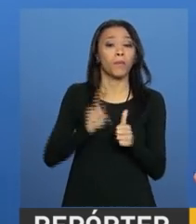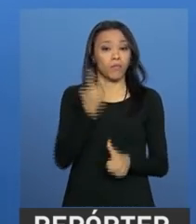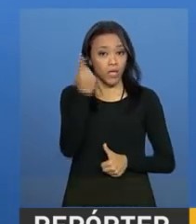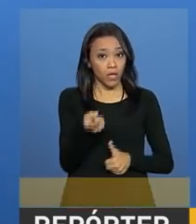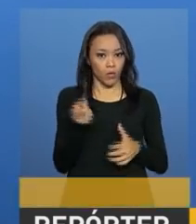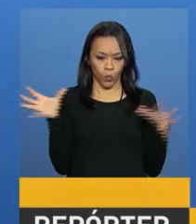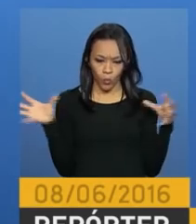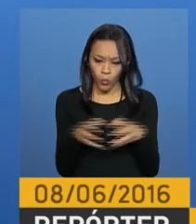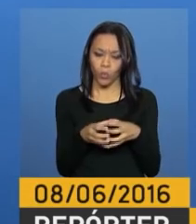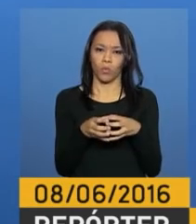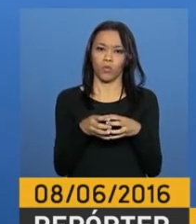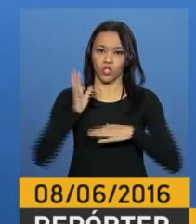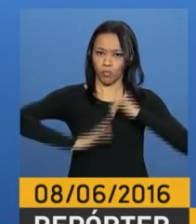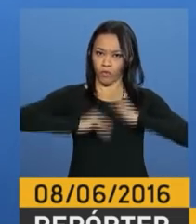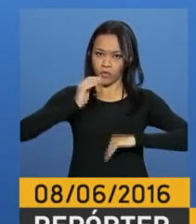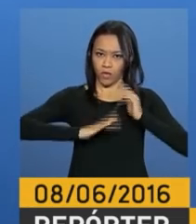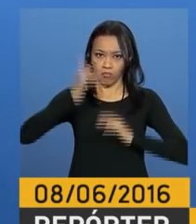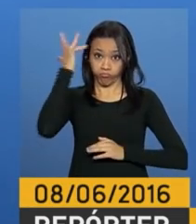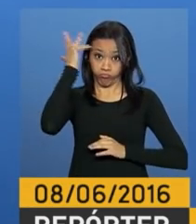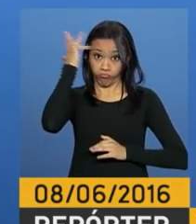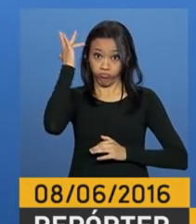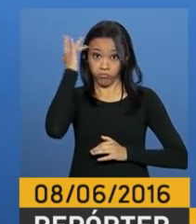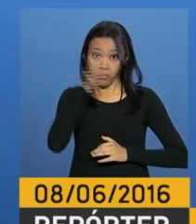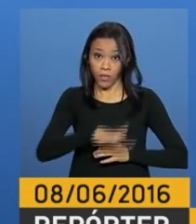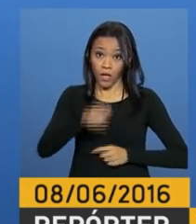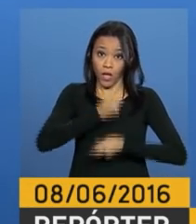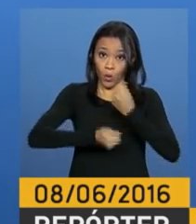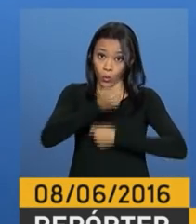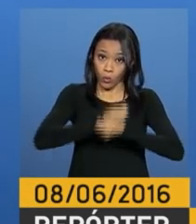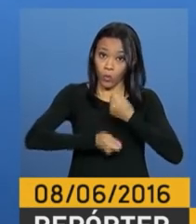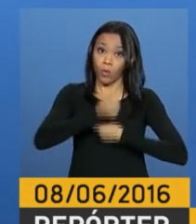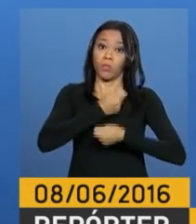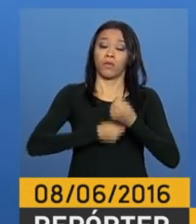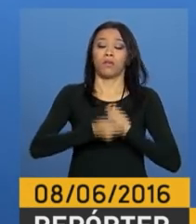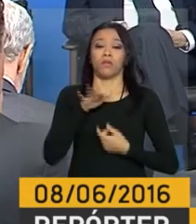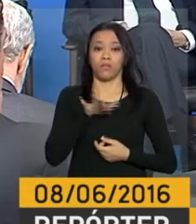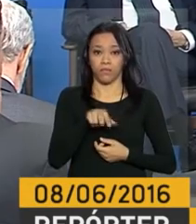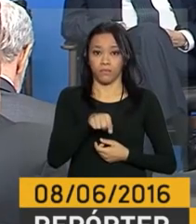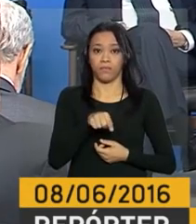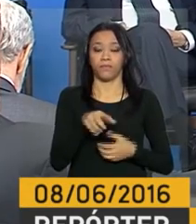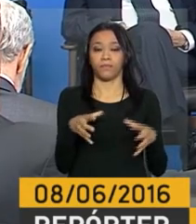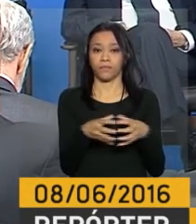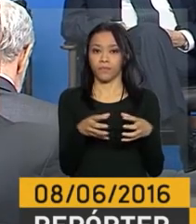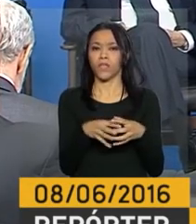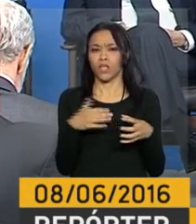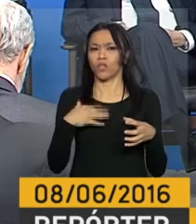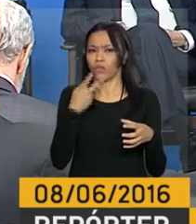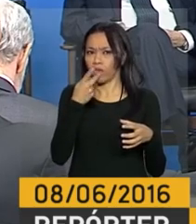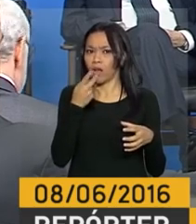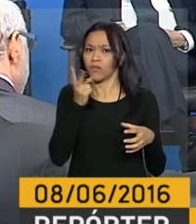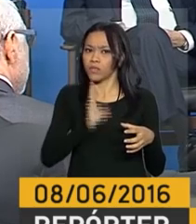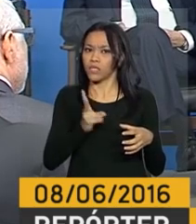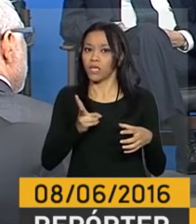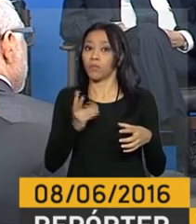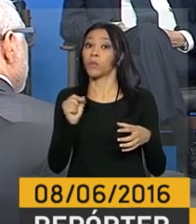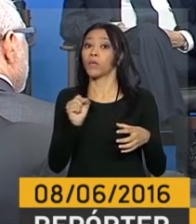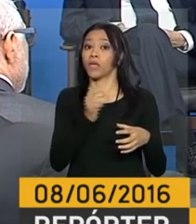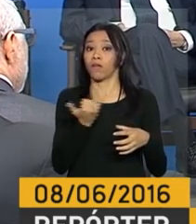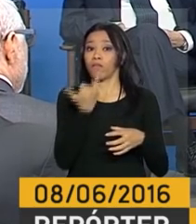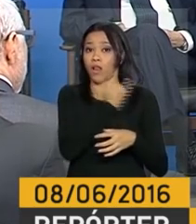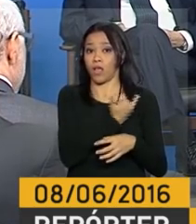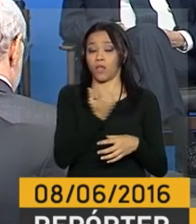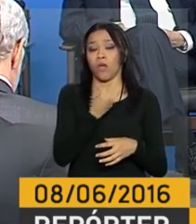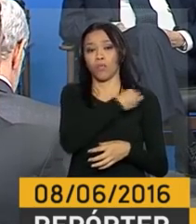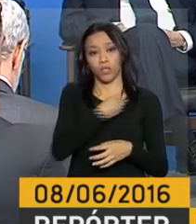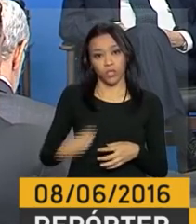que talvez desde o ministro Delfim e eu tenho e eh dito isso ao Ministro Meirelles desde